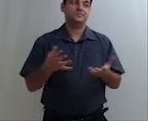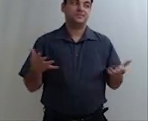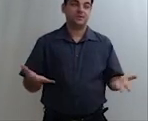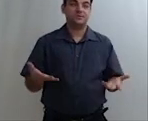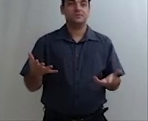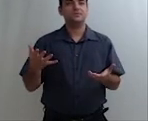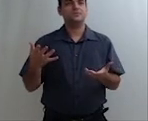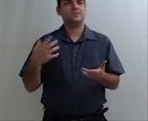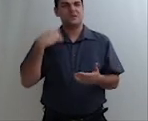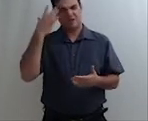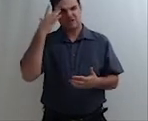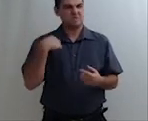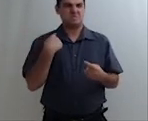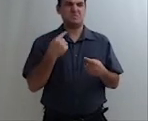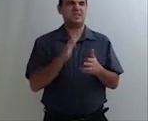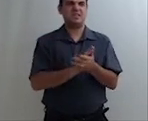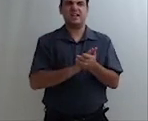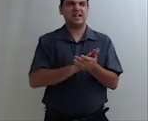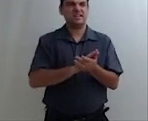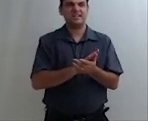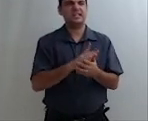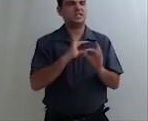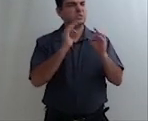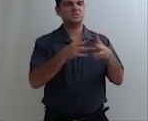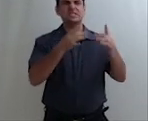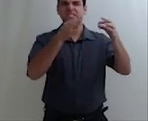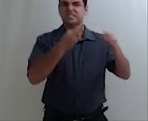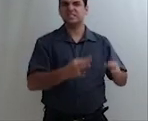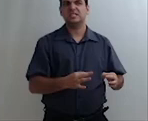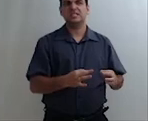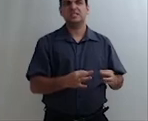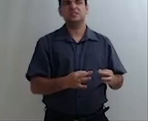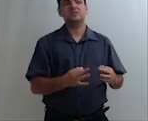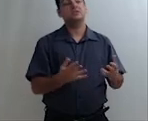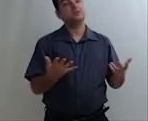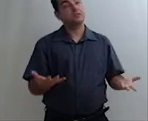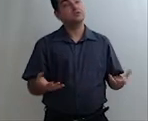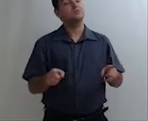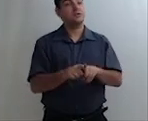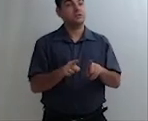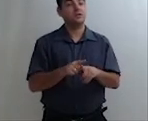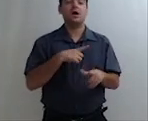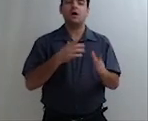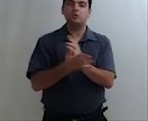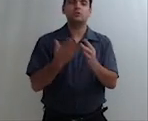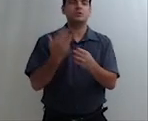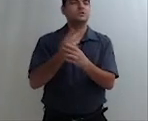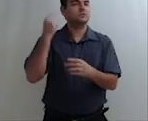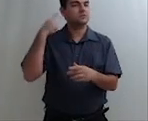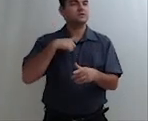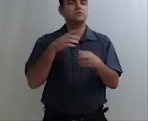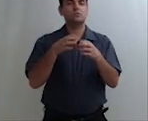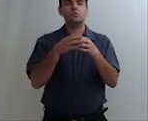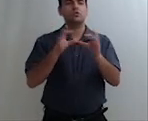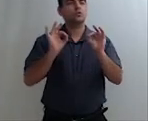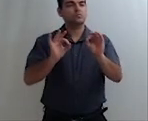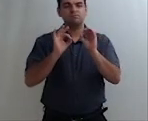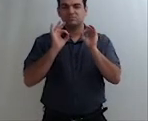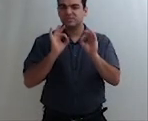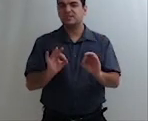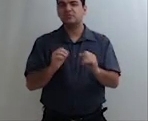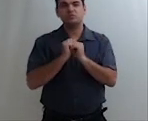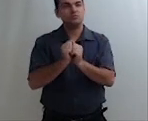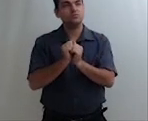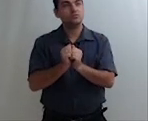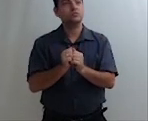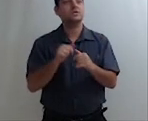obscuridade a ser declarada ao desprover o agrave regimental ão unânime sobreo o que no que importa ao caso a sexta turma